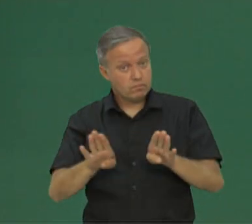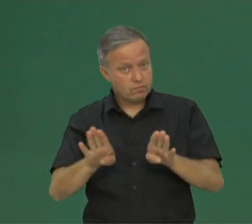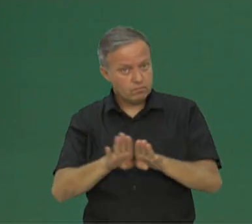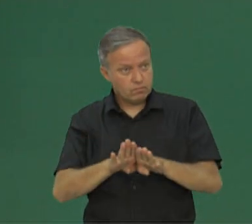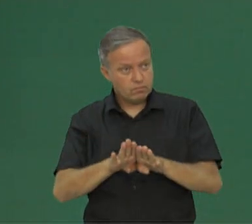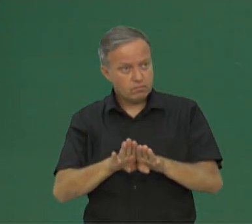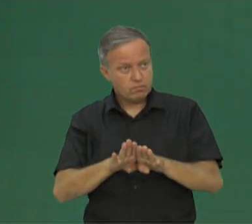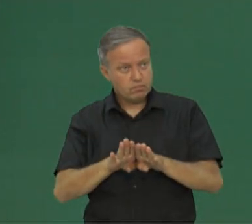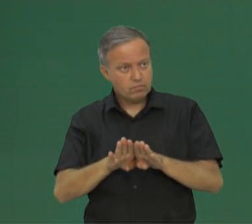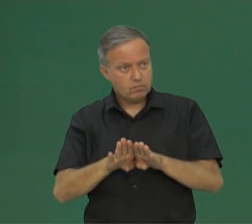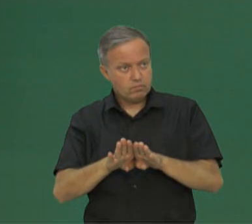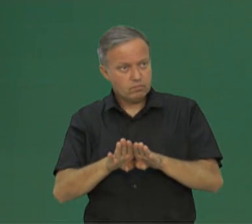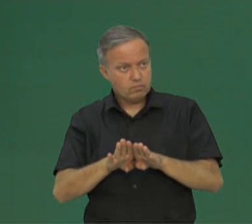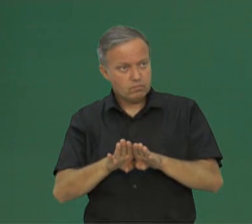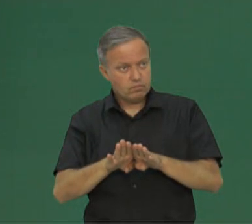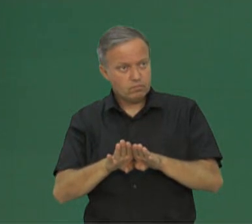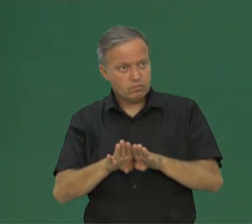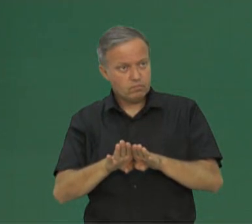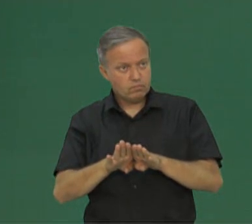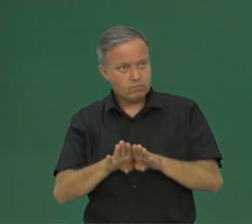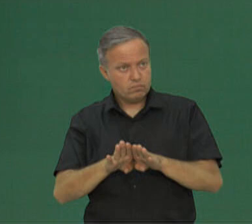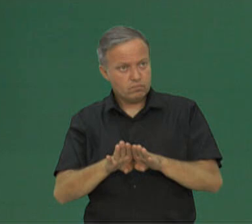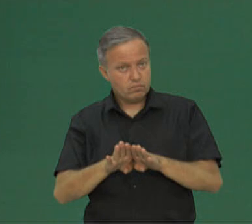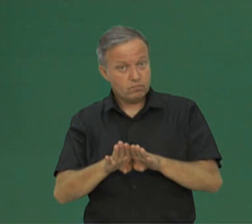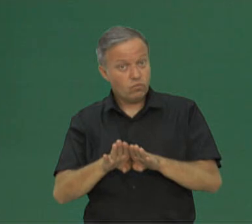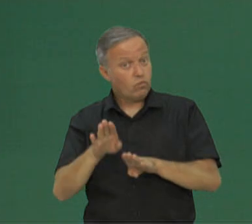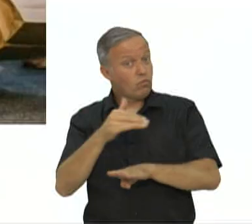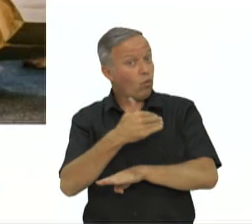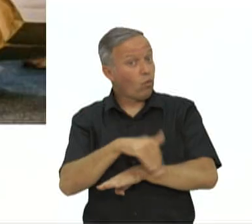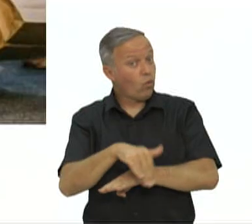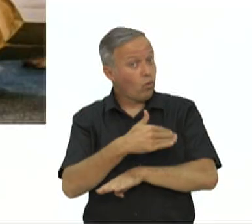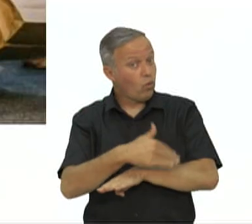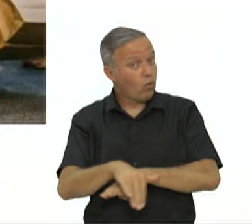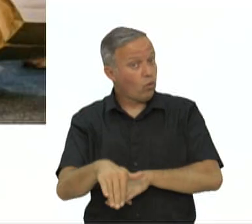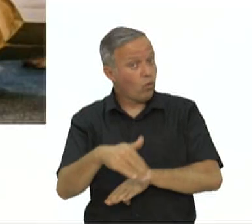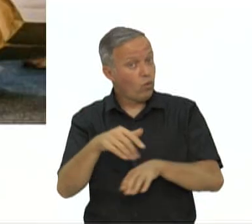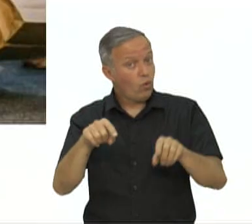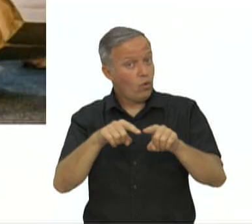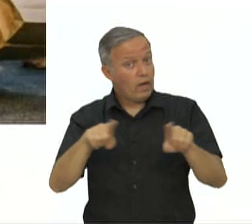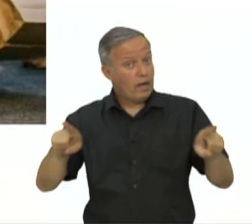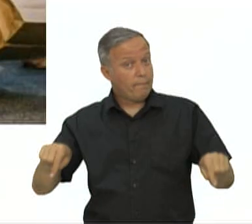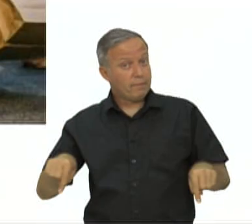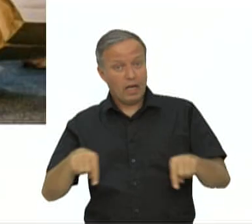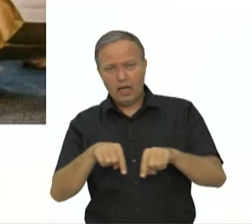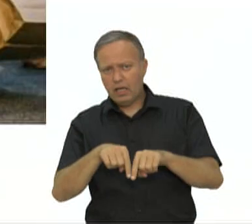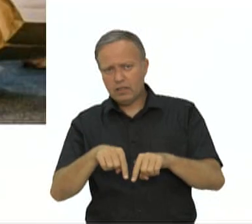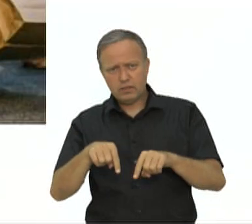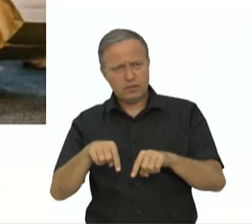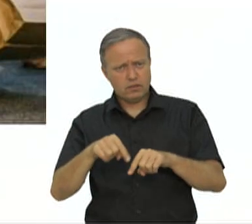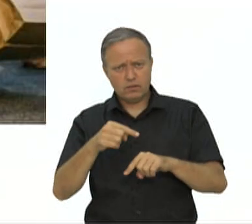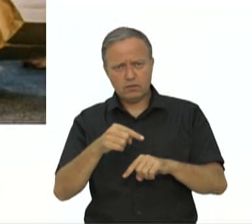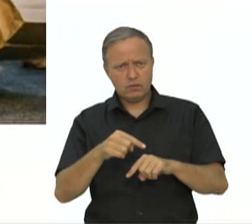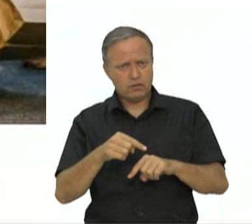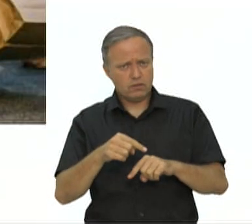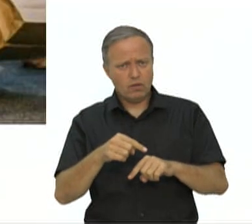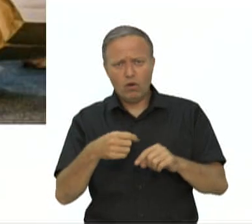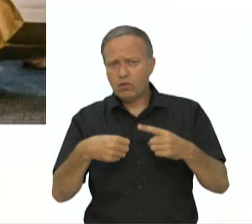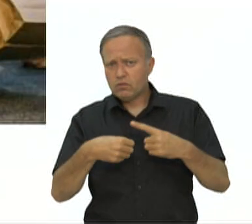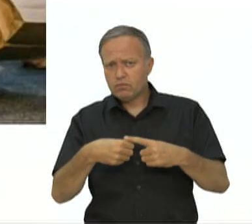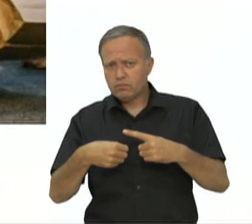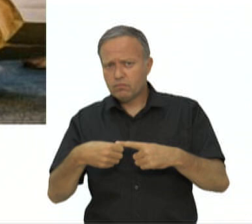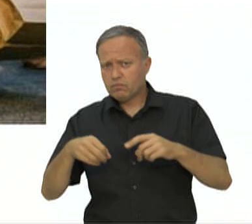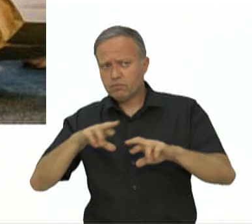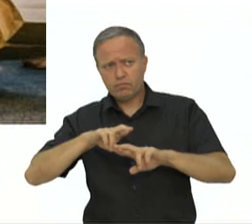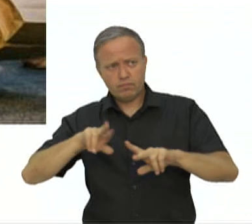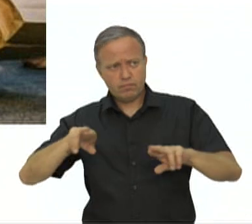feita também em espaços públicos, como esta imagem que nós vemos aqui, tá?